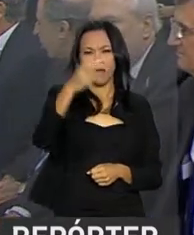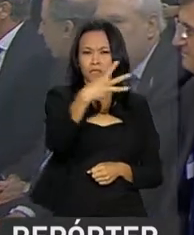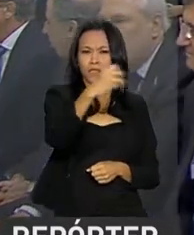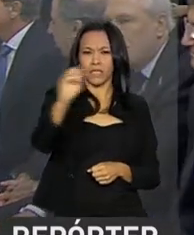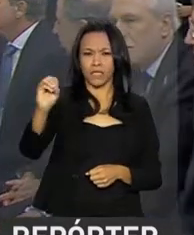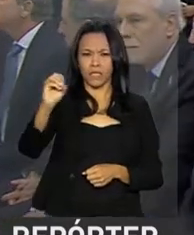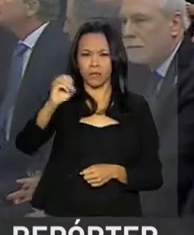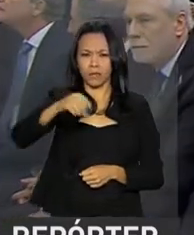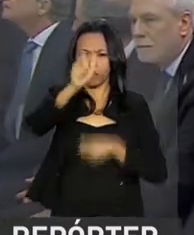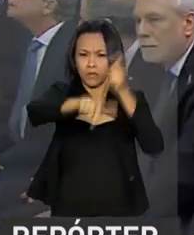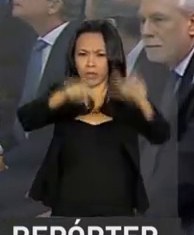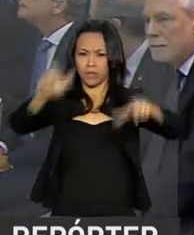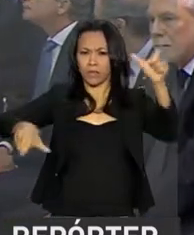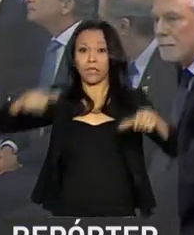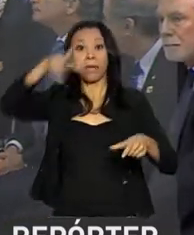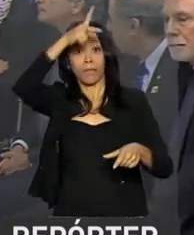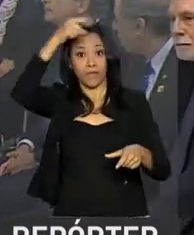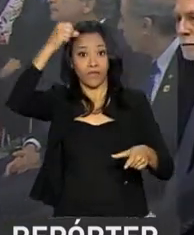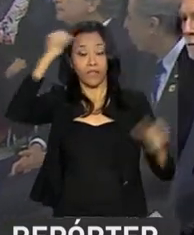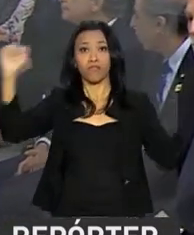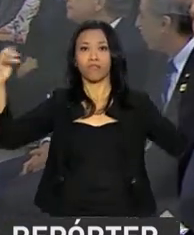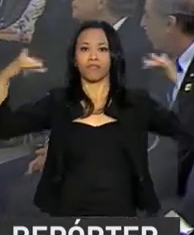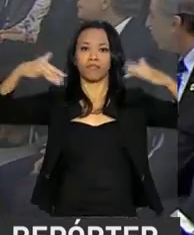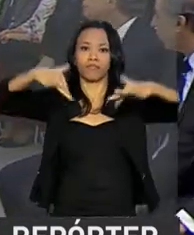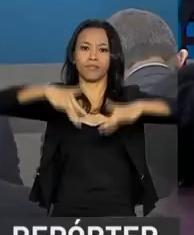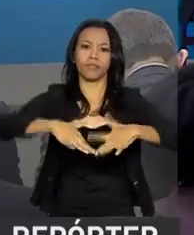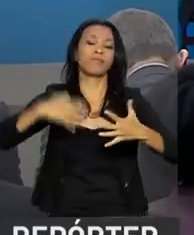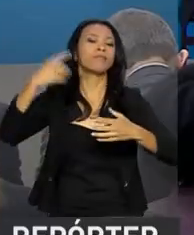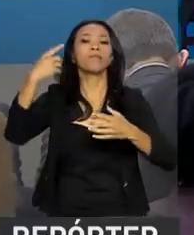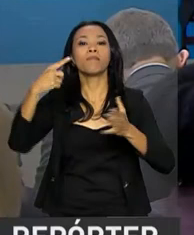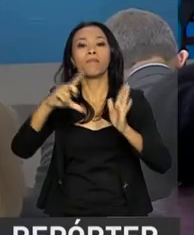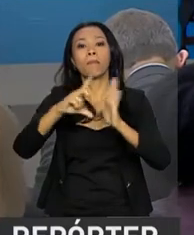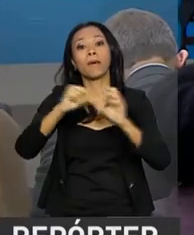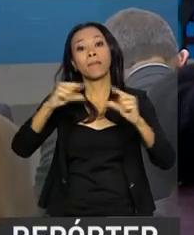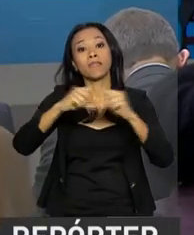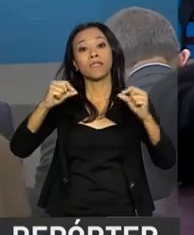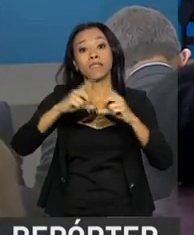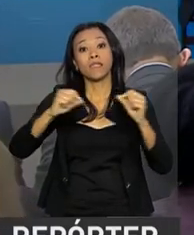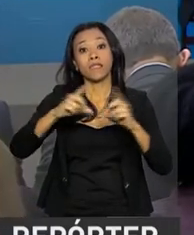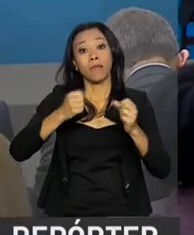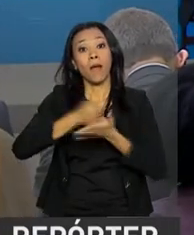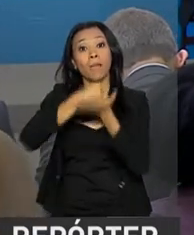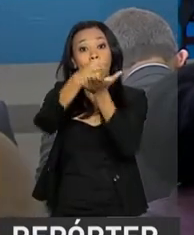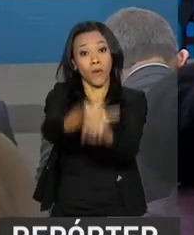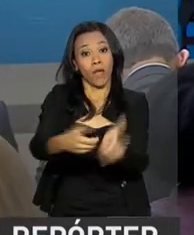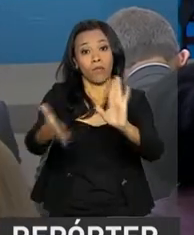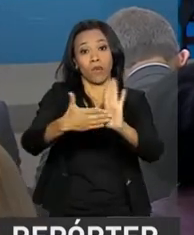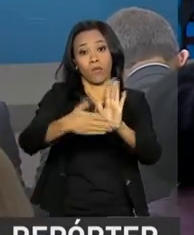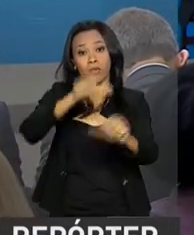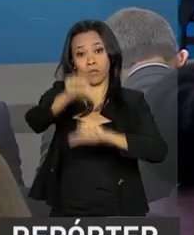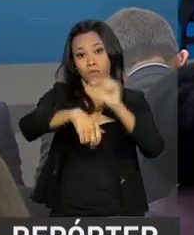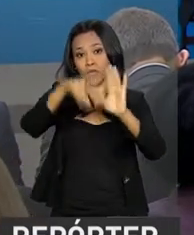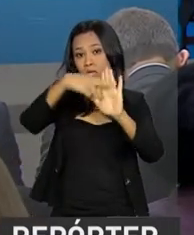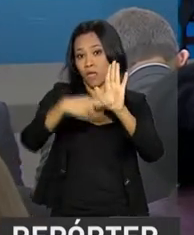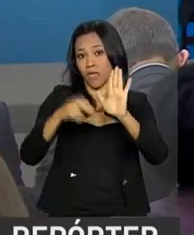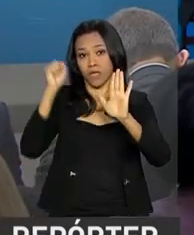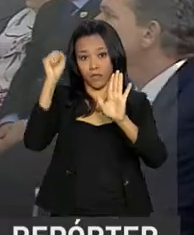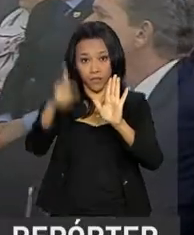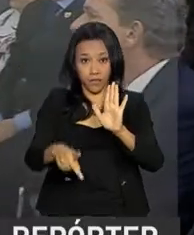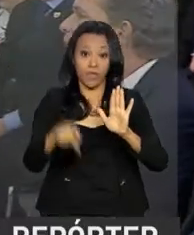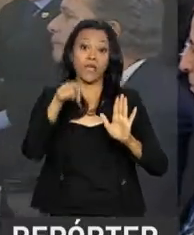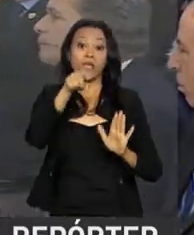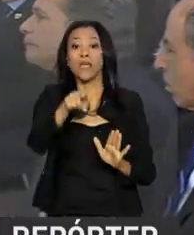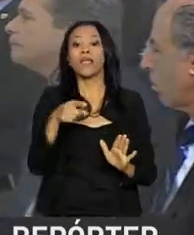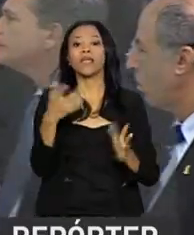vieram a brasília trazer apoio à reforma da previdência entre os motivos desse apoio está a dificuldade de fechar as contas